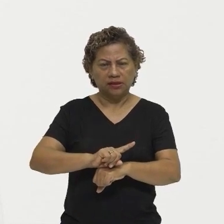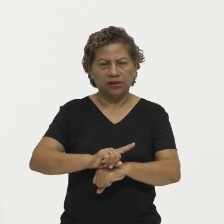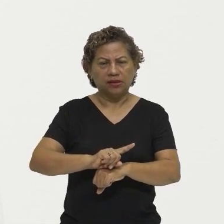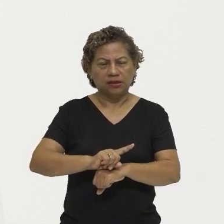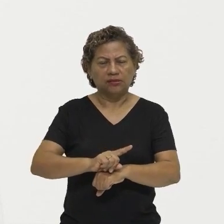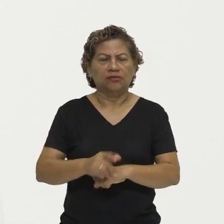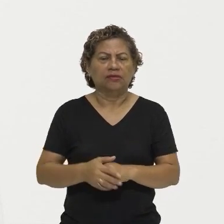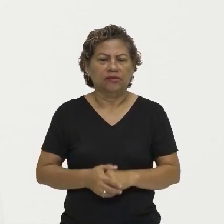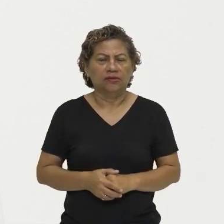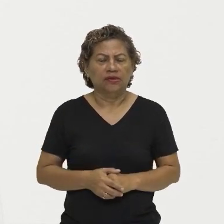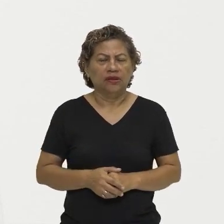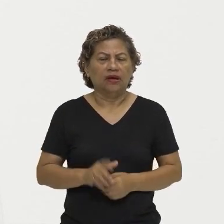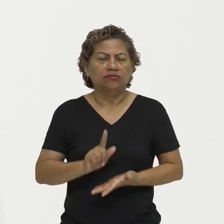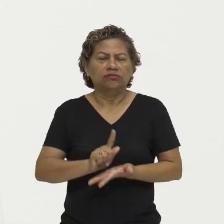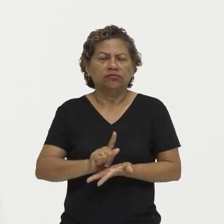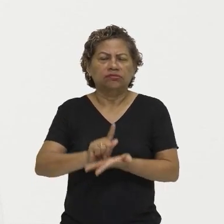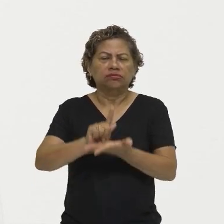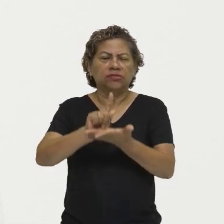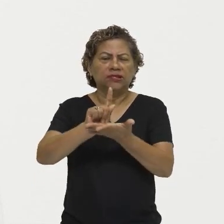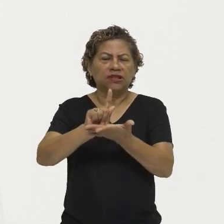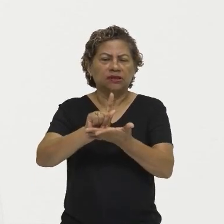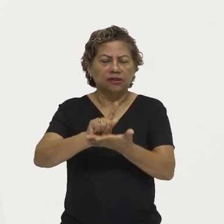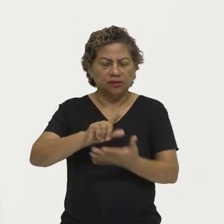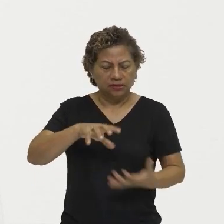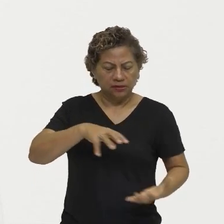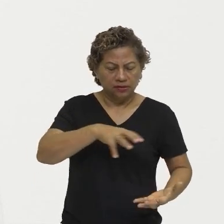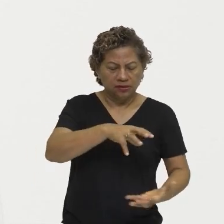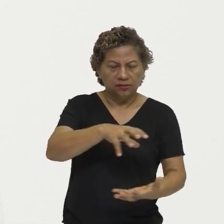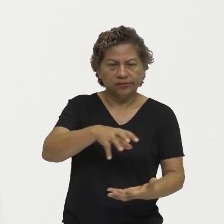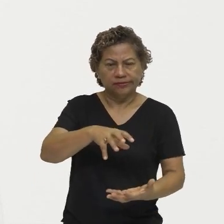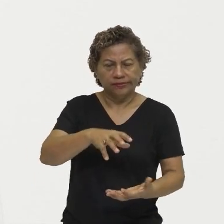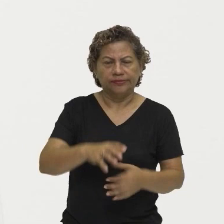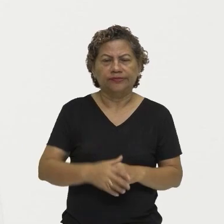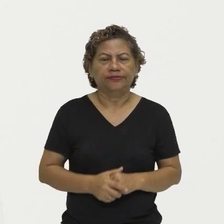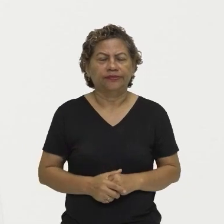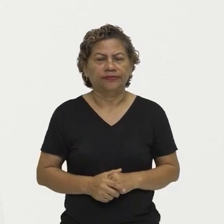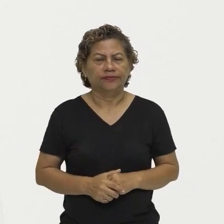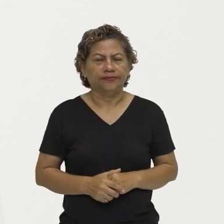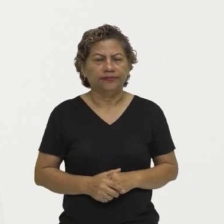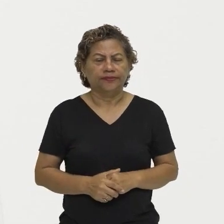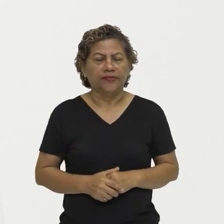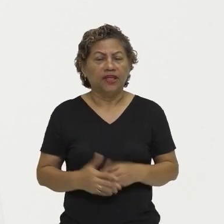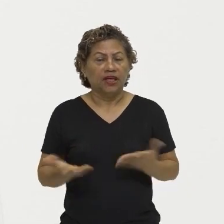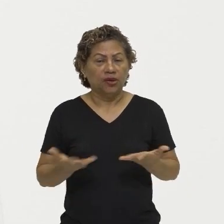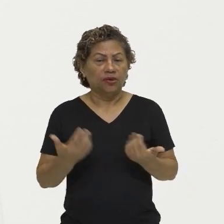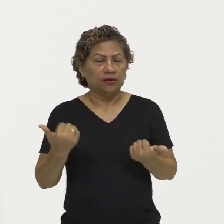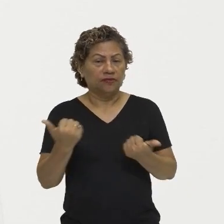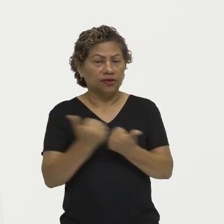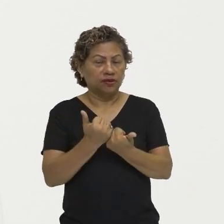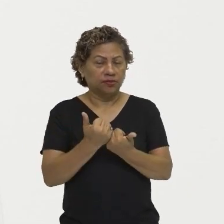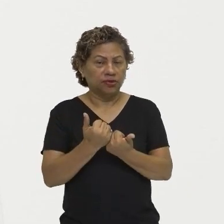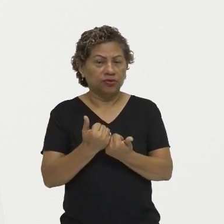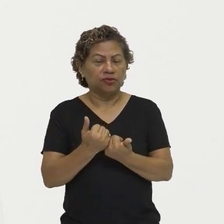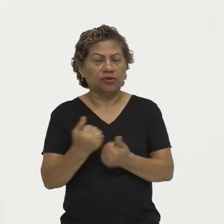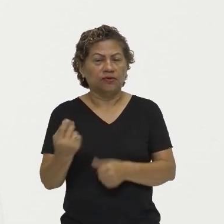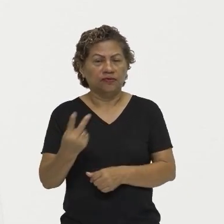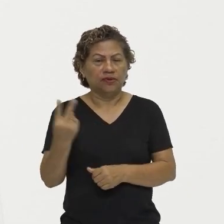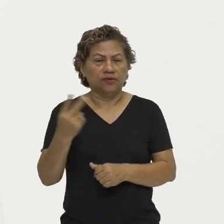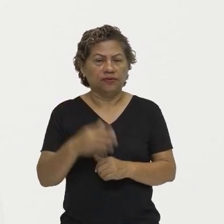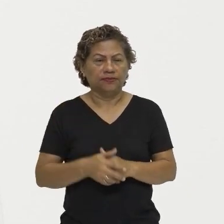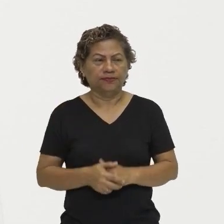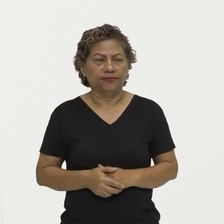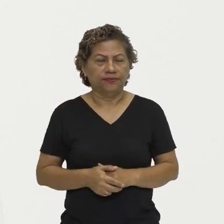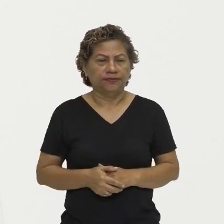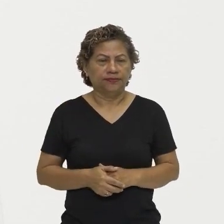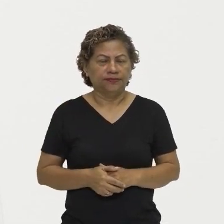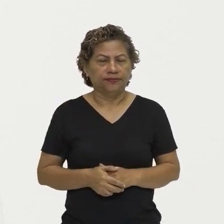da Terra. Então, o G, 10 metros por segundo ao quadrado. Substituindo aqui os valores, observe,